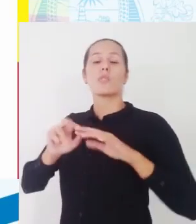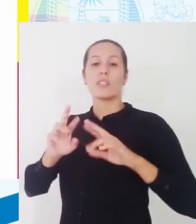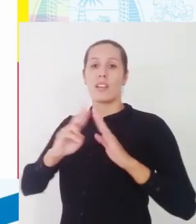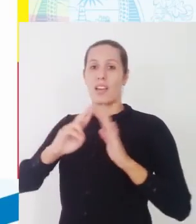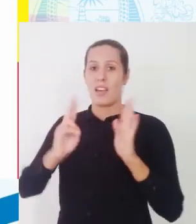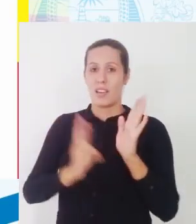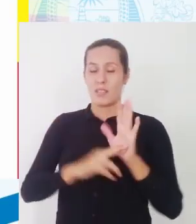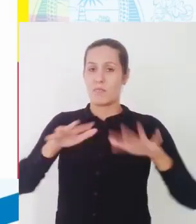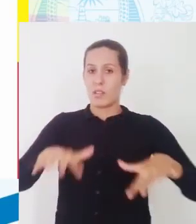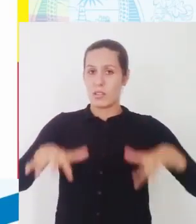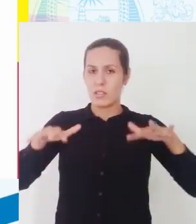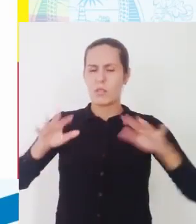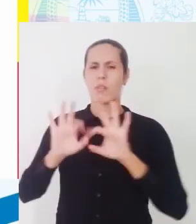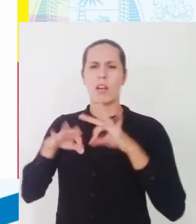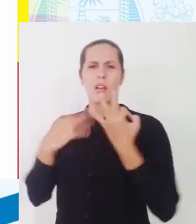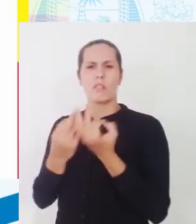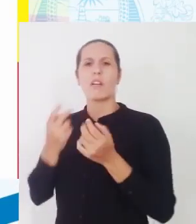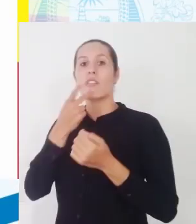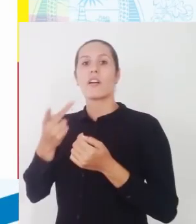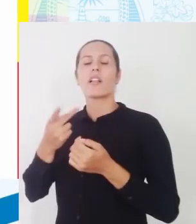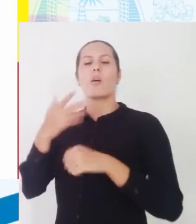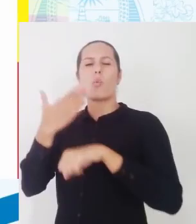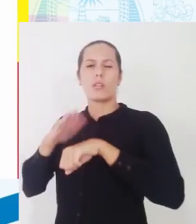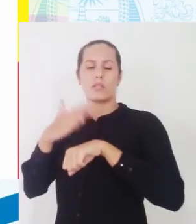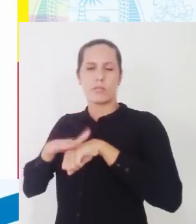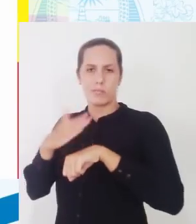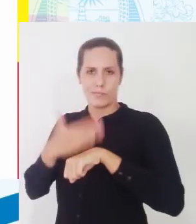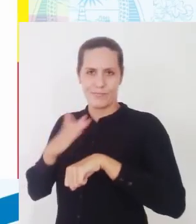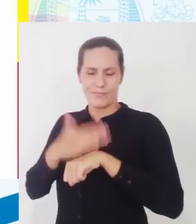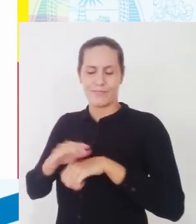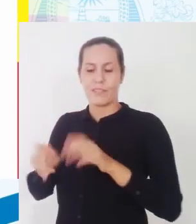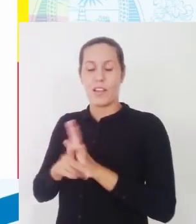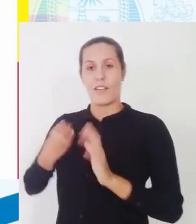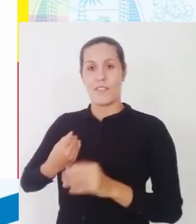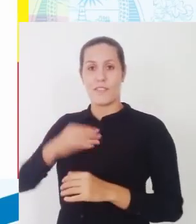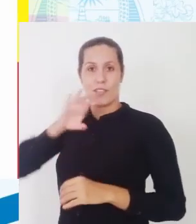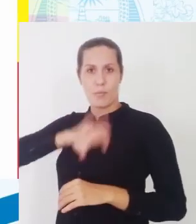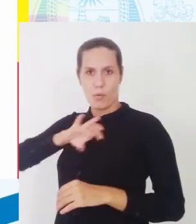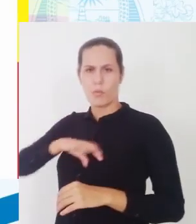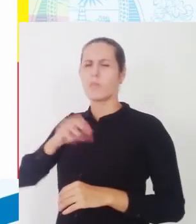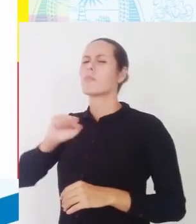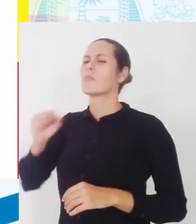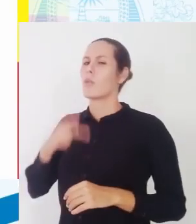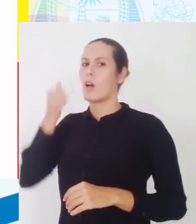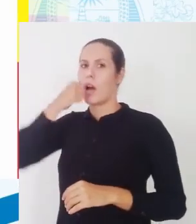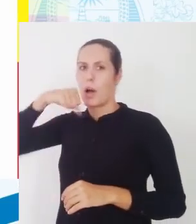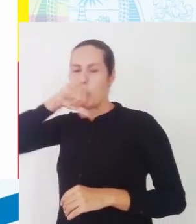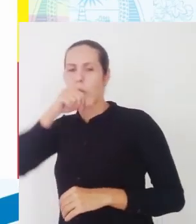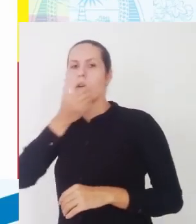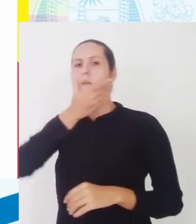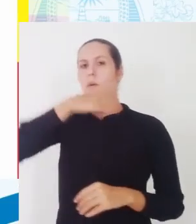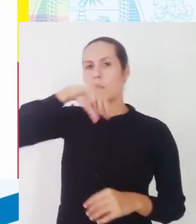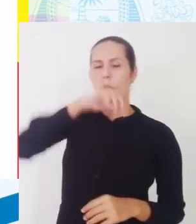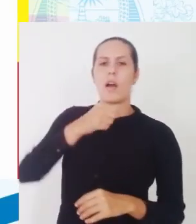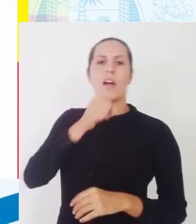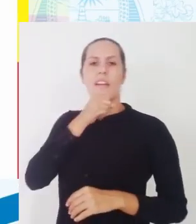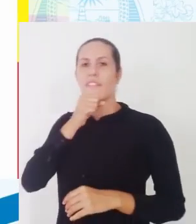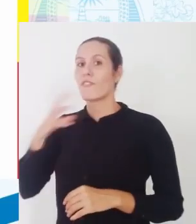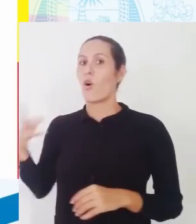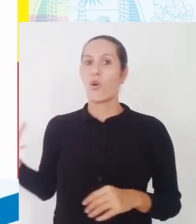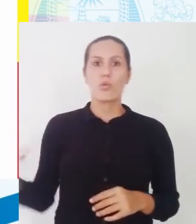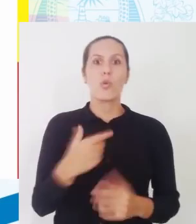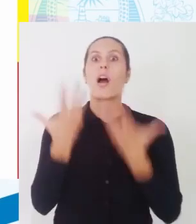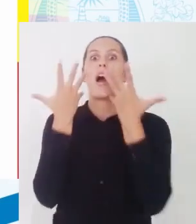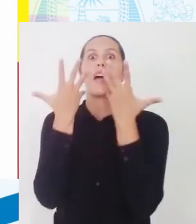da Assembleia para a família e diga que é uma atividade de treino para a língua portuguesa. Aposto que sua mãe, seu pai, sua avó,